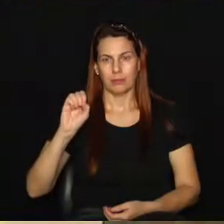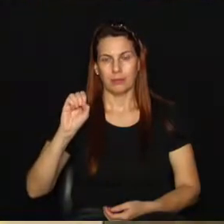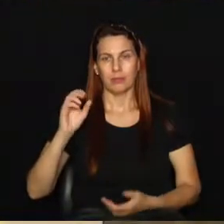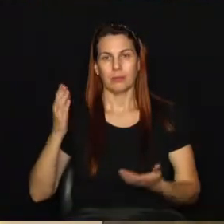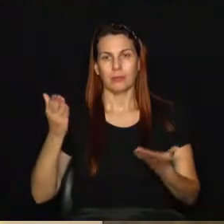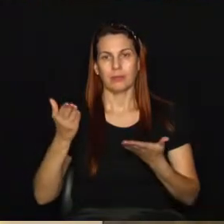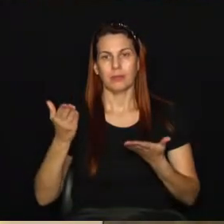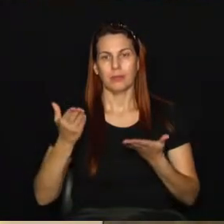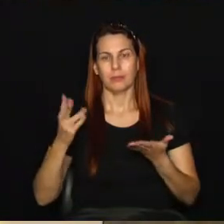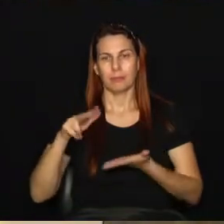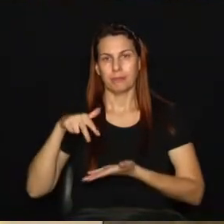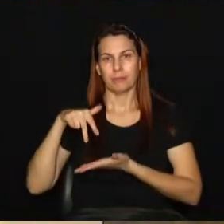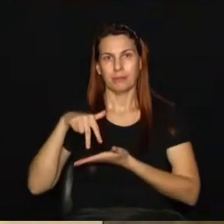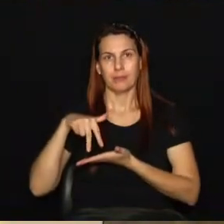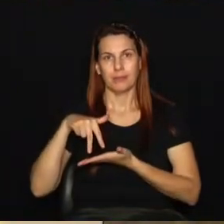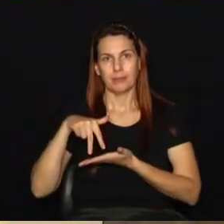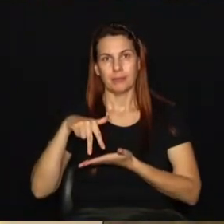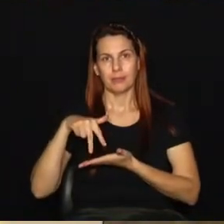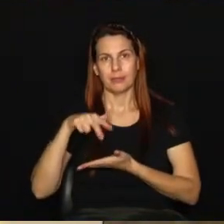Ufa!